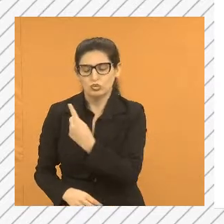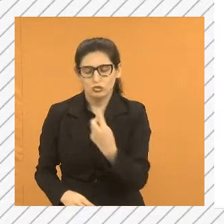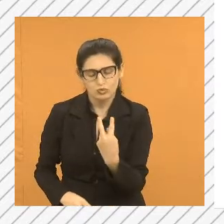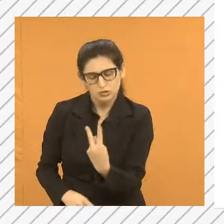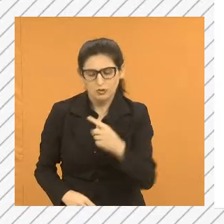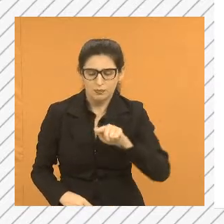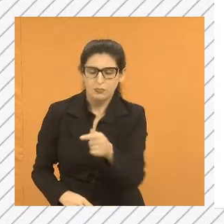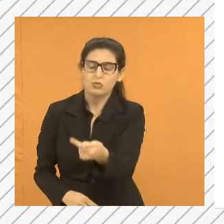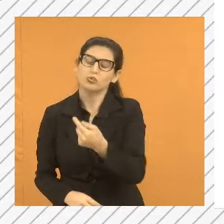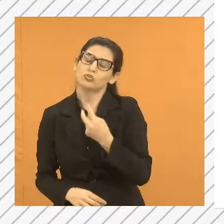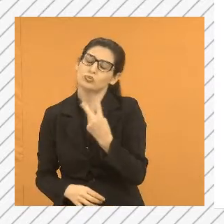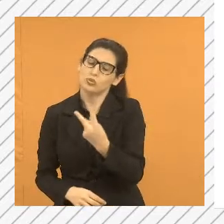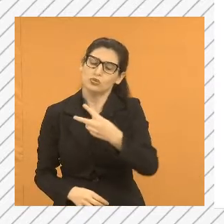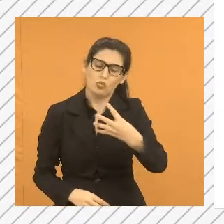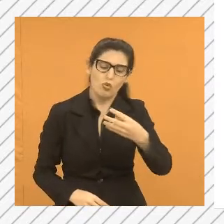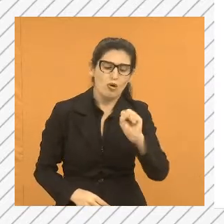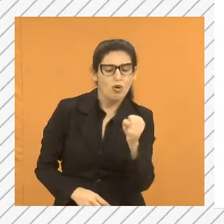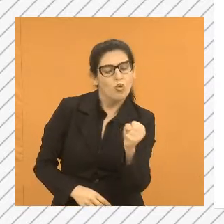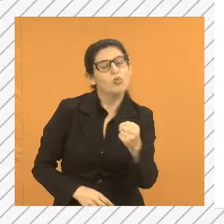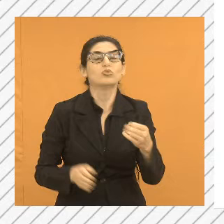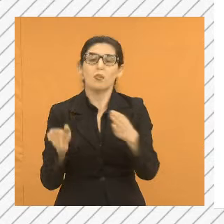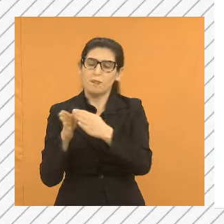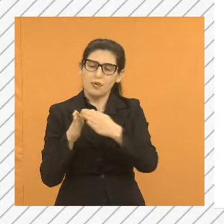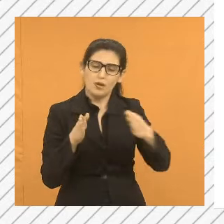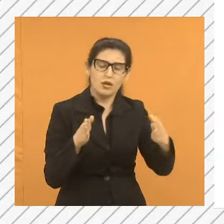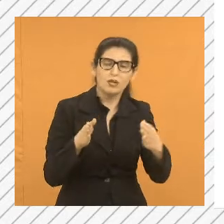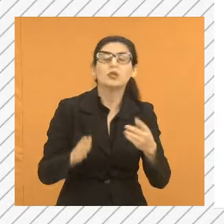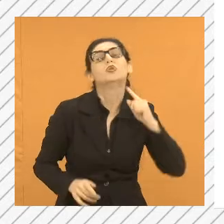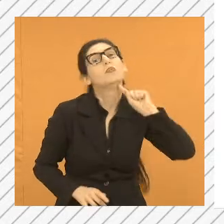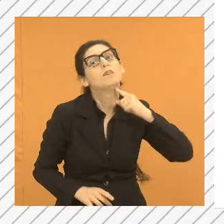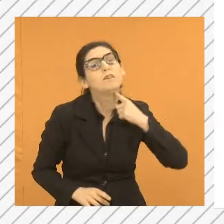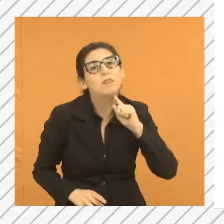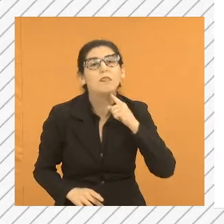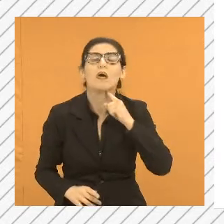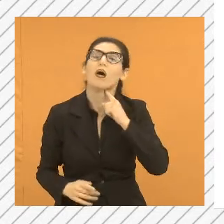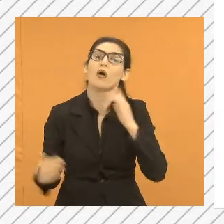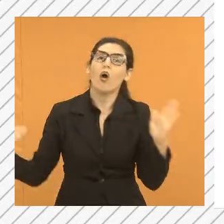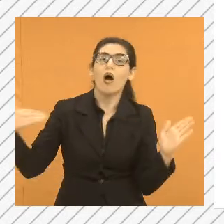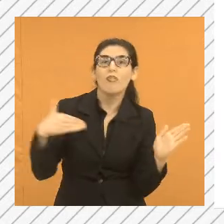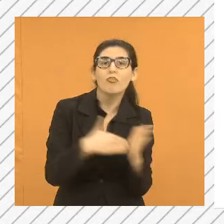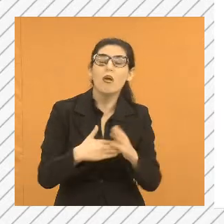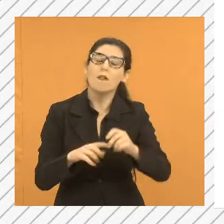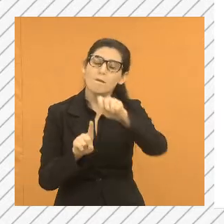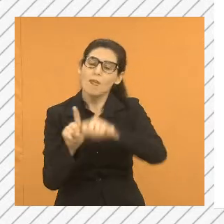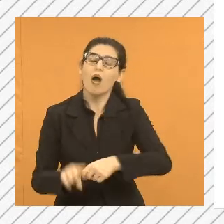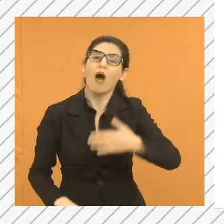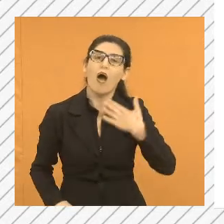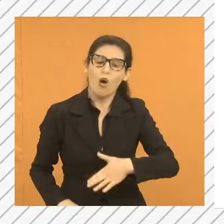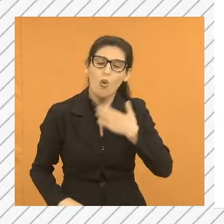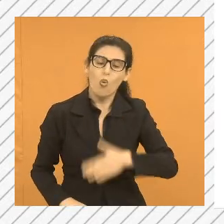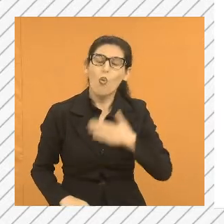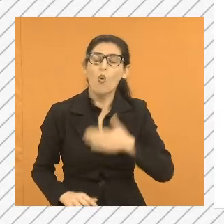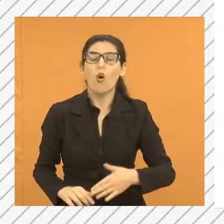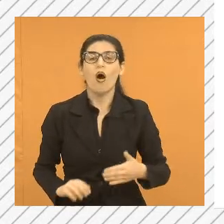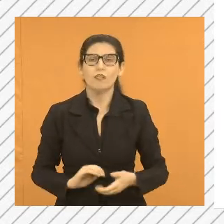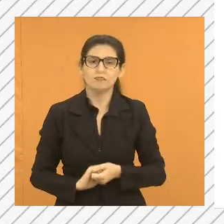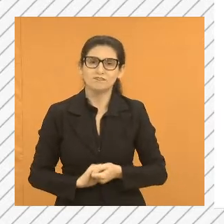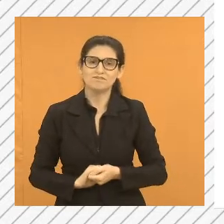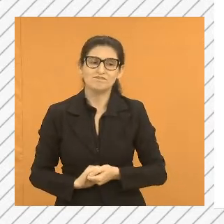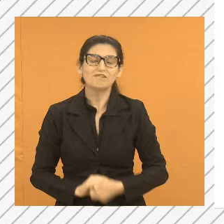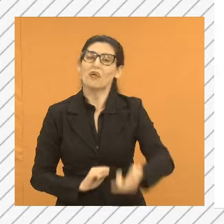12.248 no segundo quadrimestre de 2018, entre maio e agosto. O